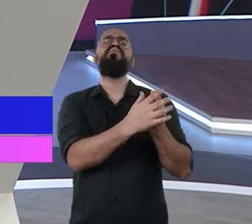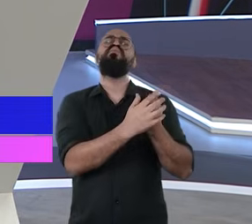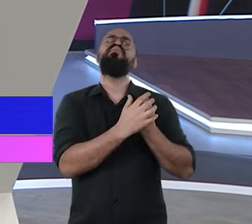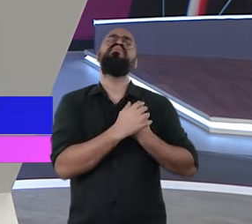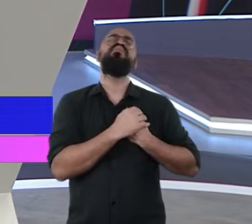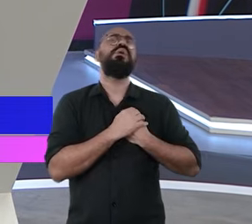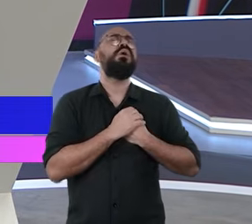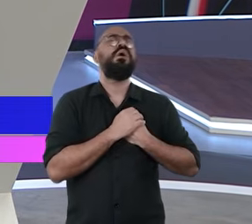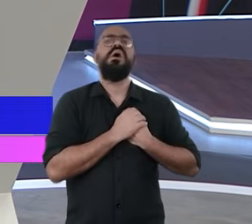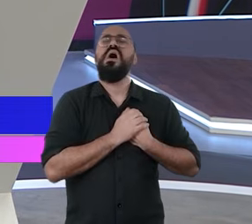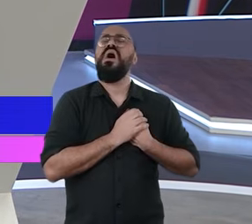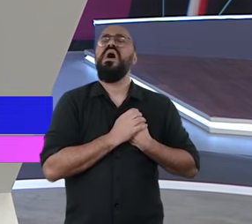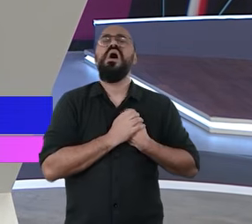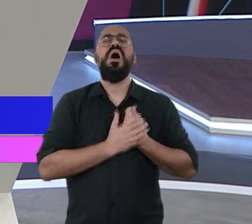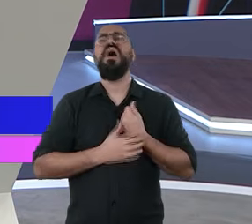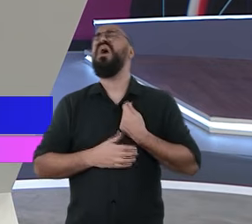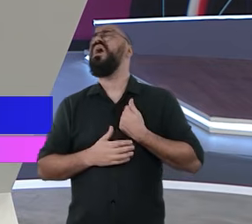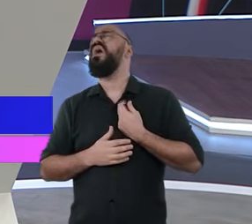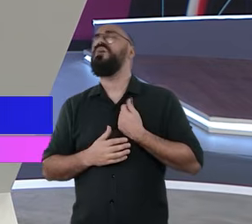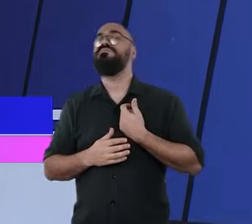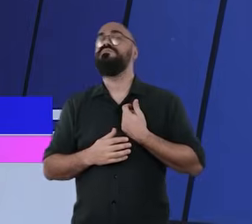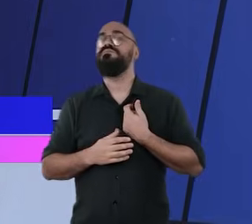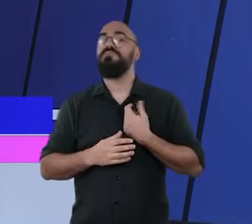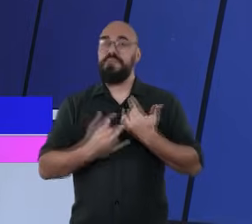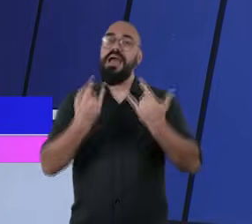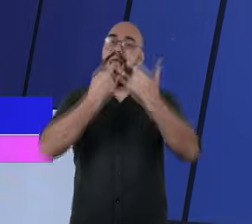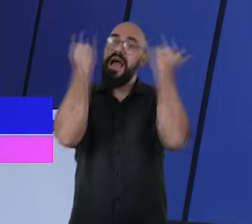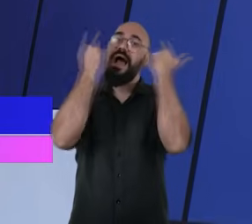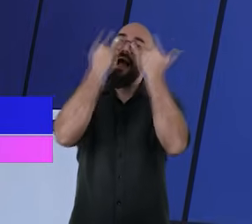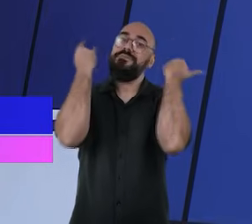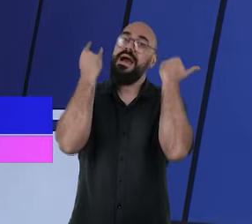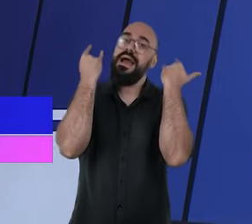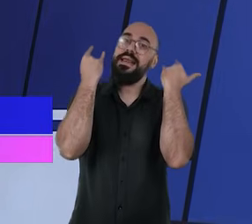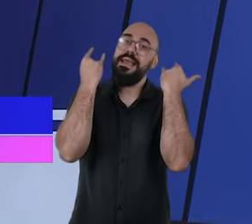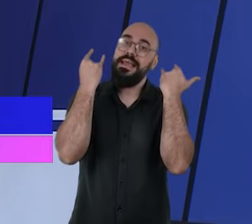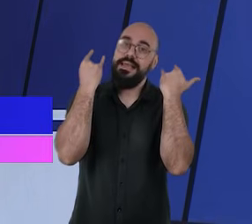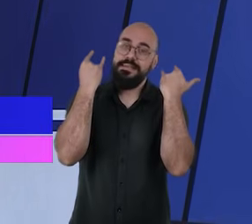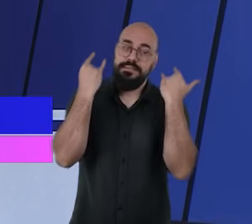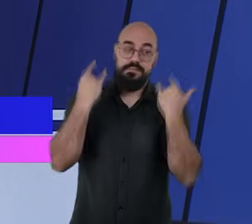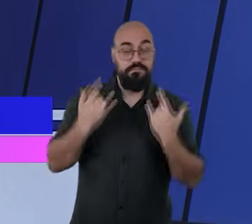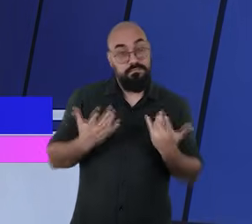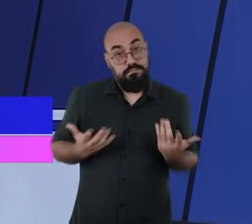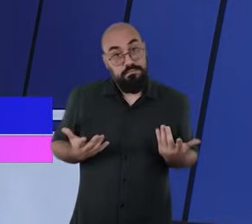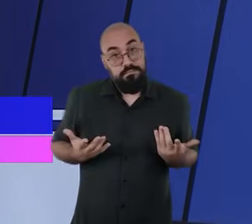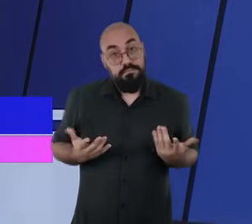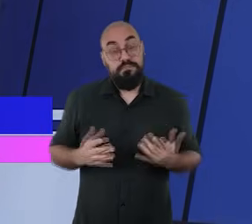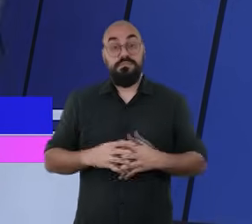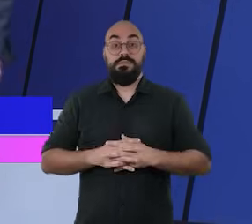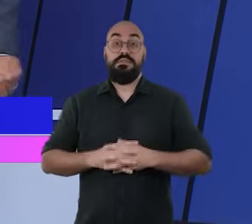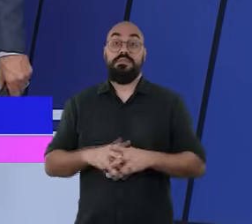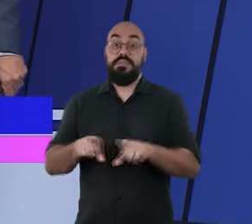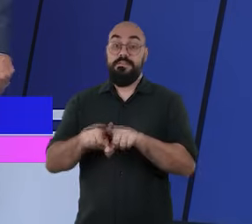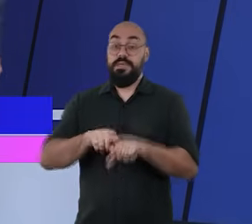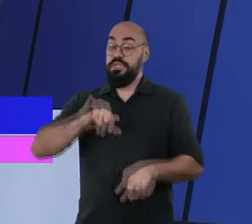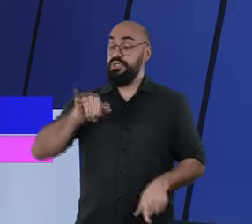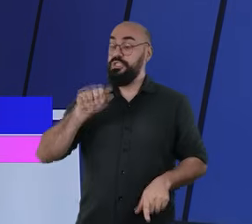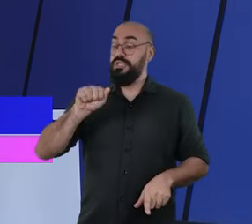o amor exacerbado ao dinheiro. Mas não é só isso não, tem mais. Serão